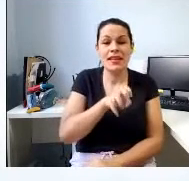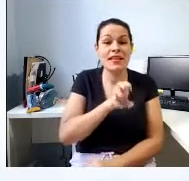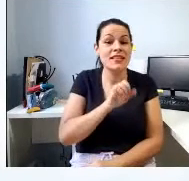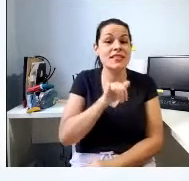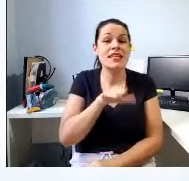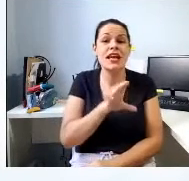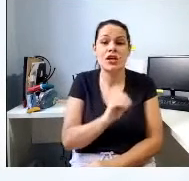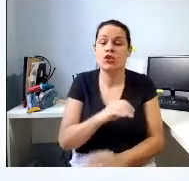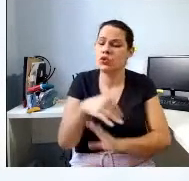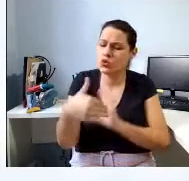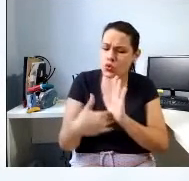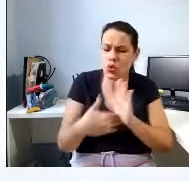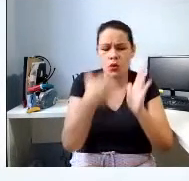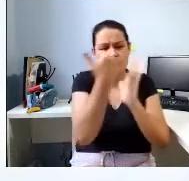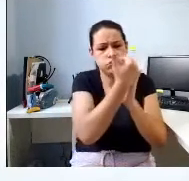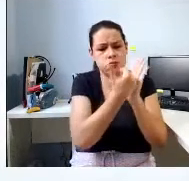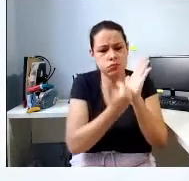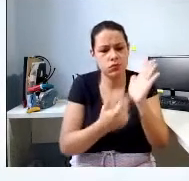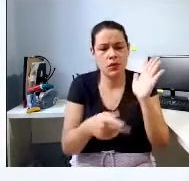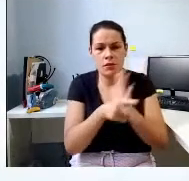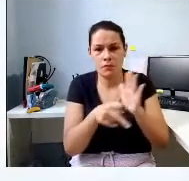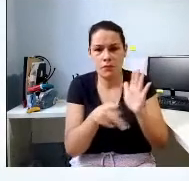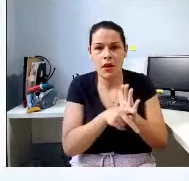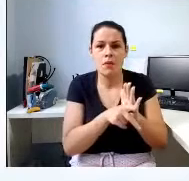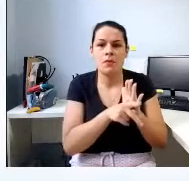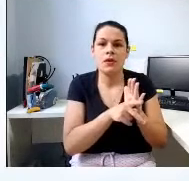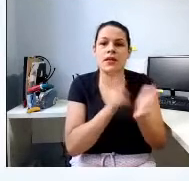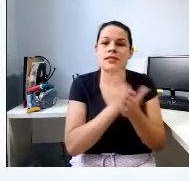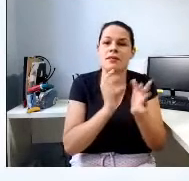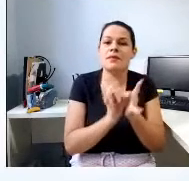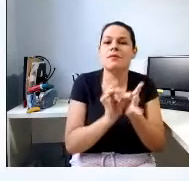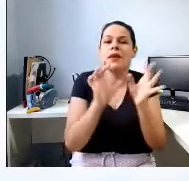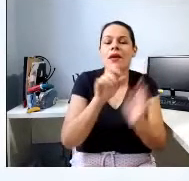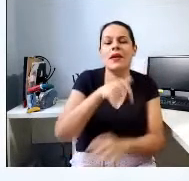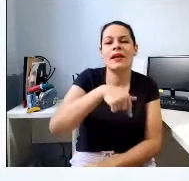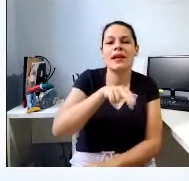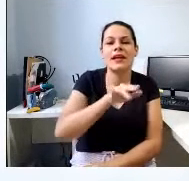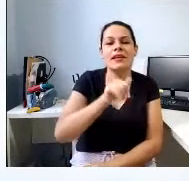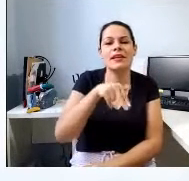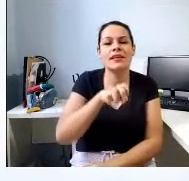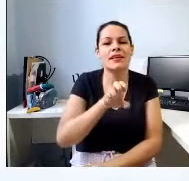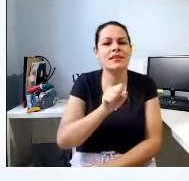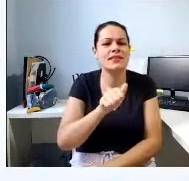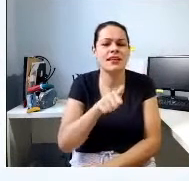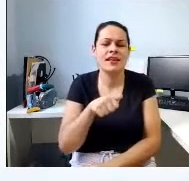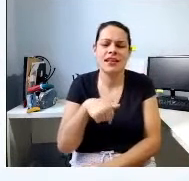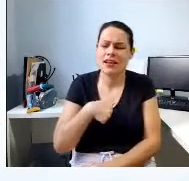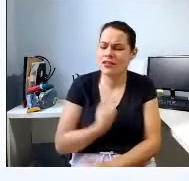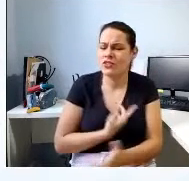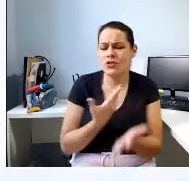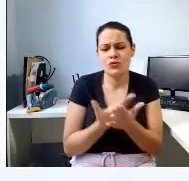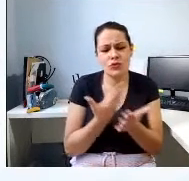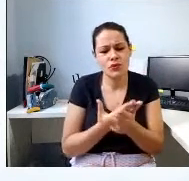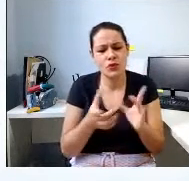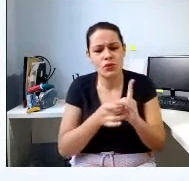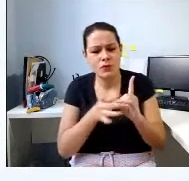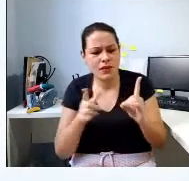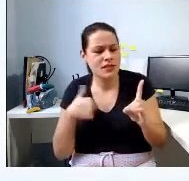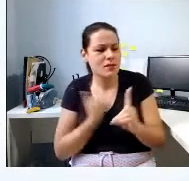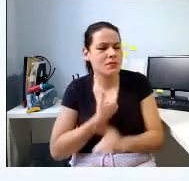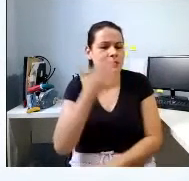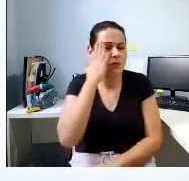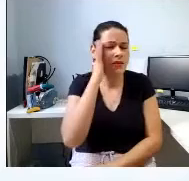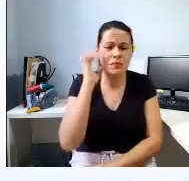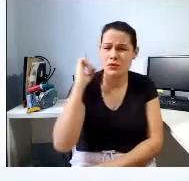do PT no período do Lula foi uma agenda liberal keynesiana. A gente estudou um pouco isso, a militância tem uma grande dificuldade de